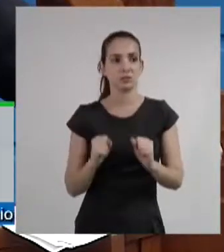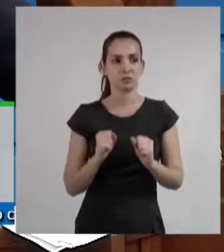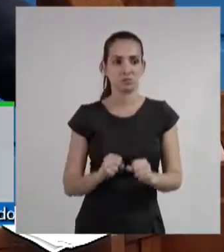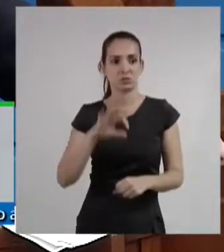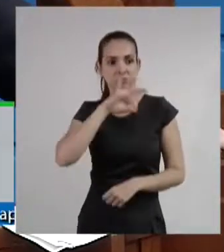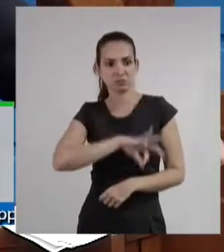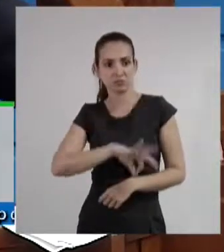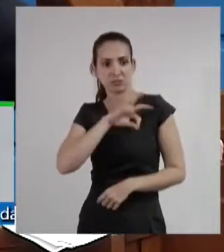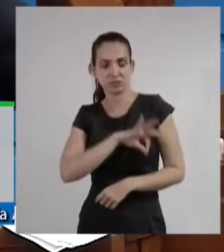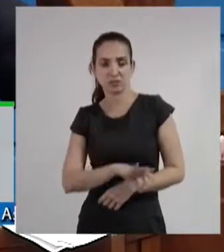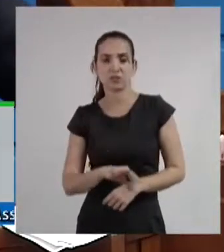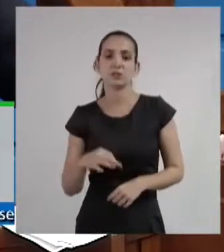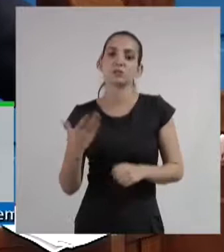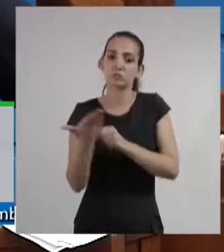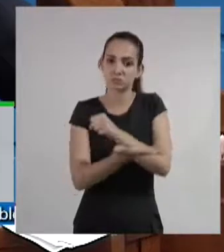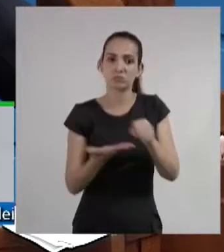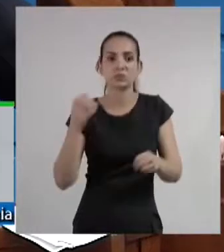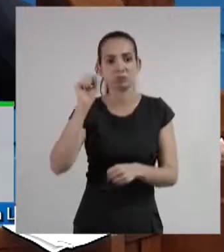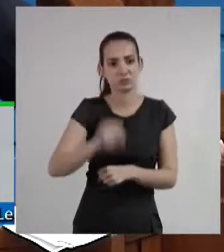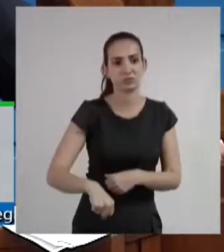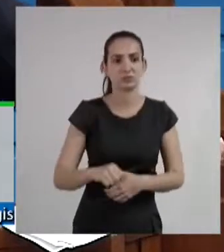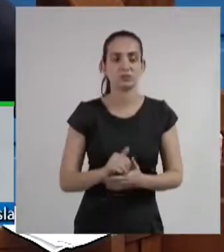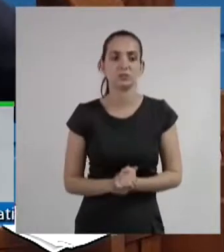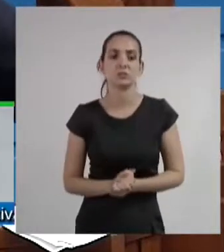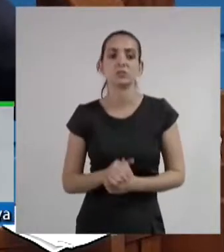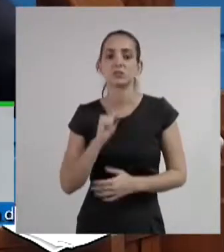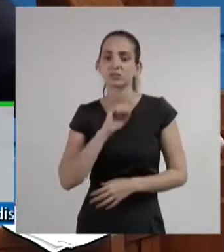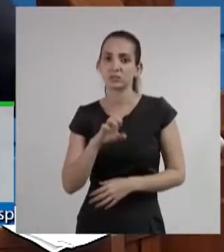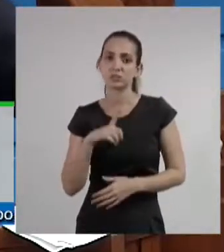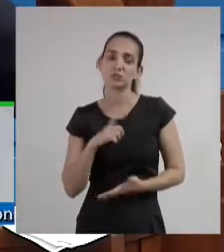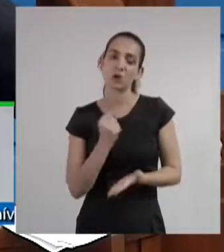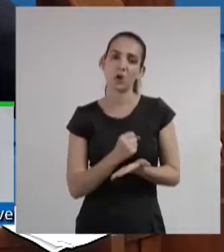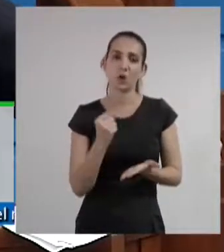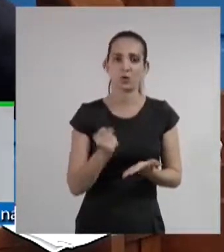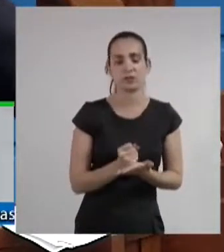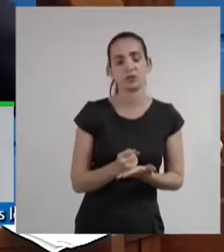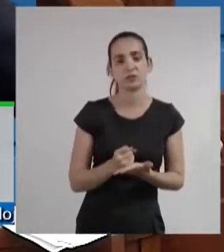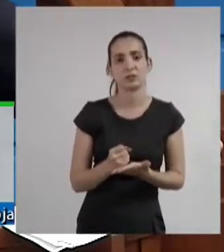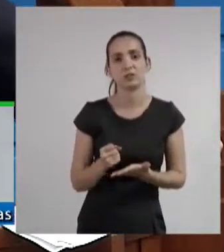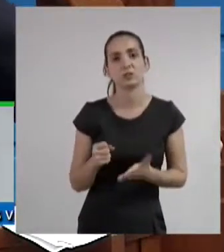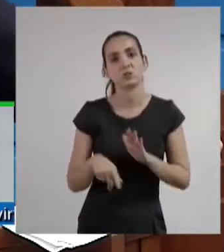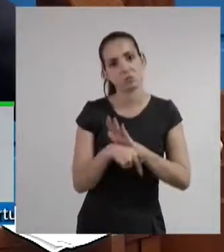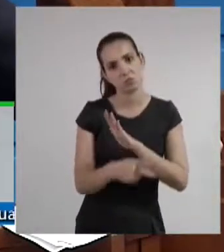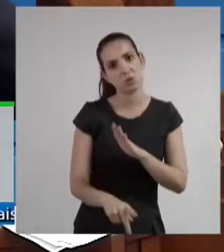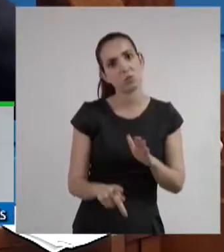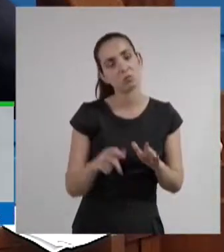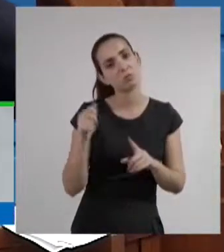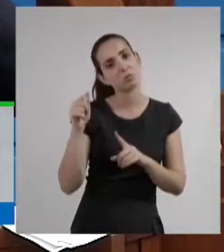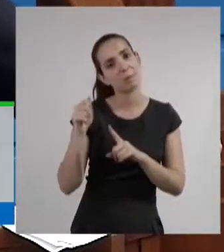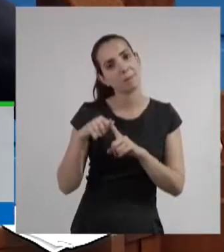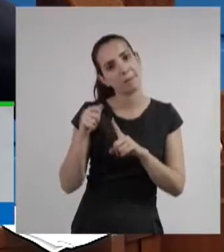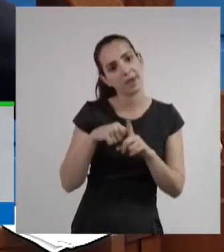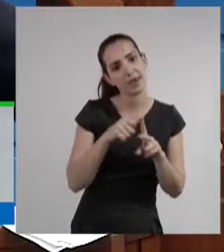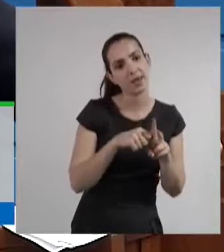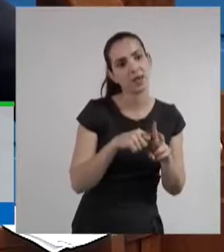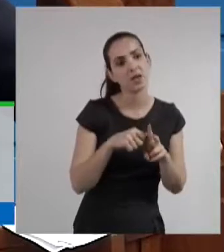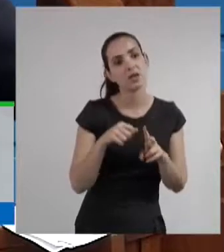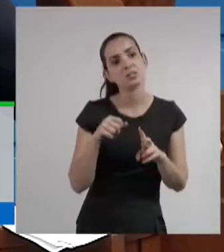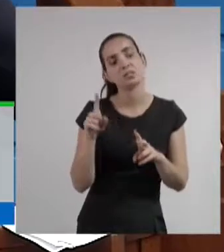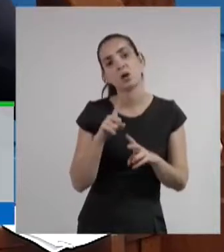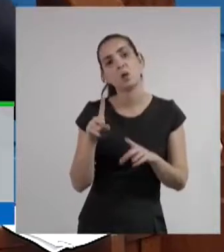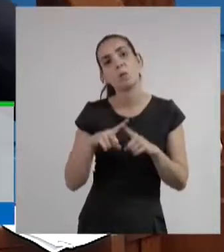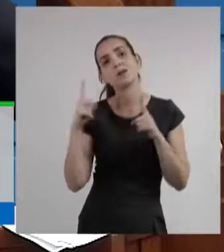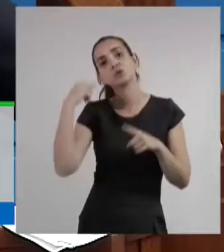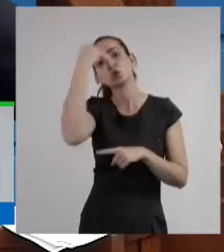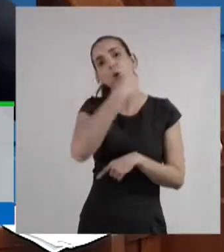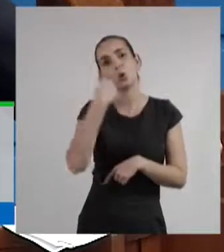menos que um salário mínimo, sim, se ele for contratado nessa modalidade, né? As férias do trabalhador hoje podem